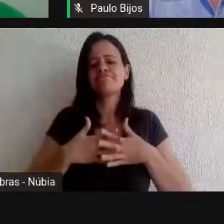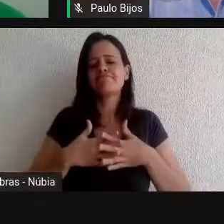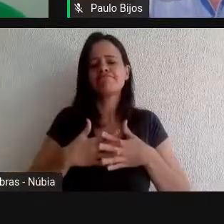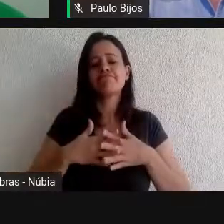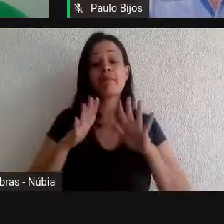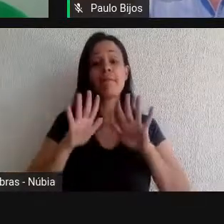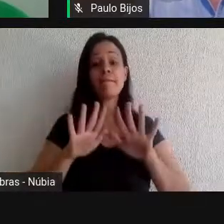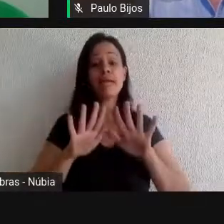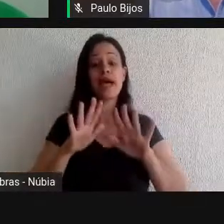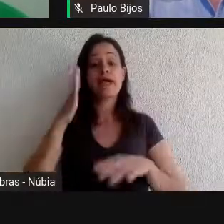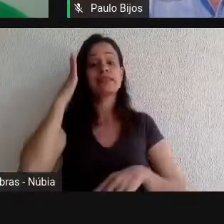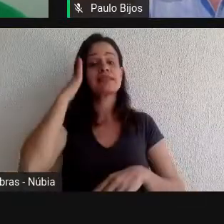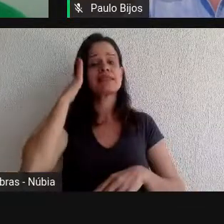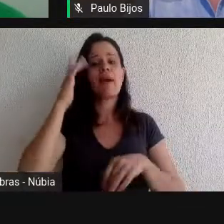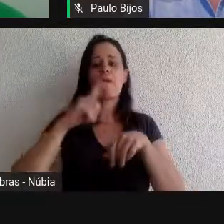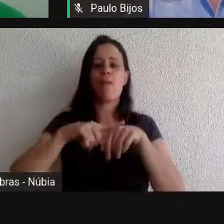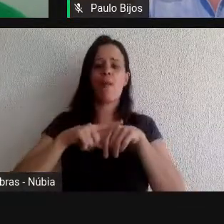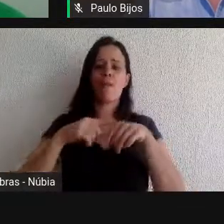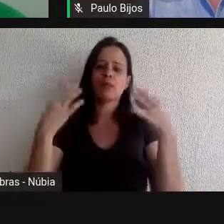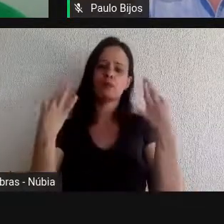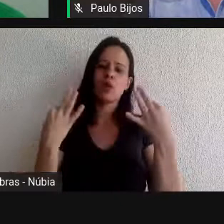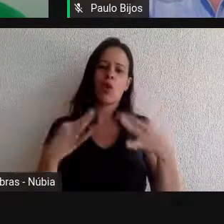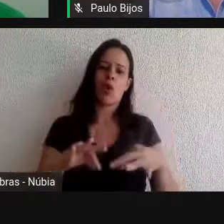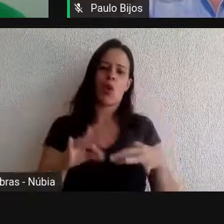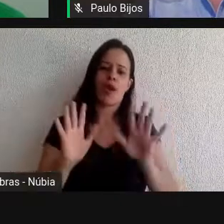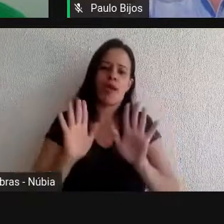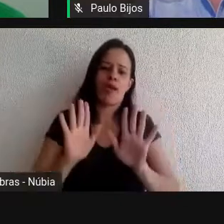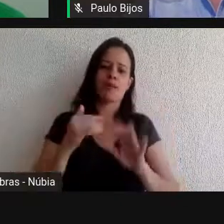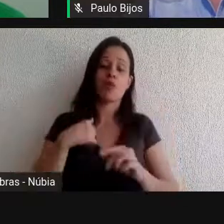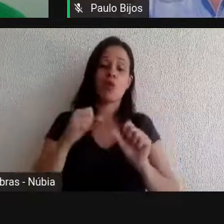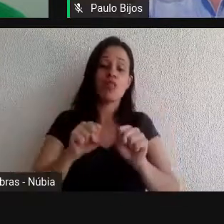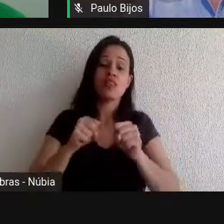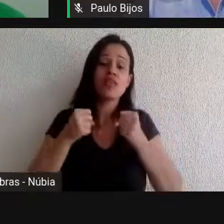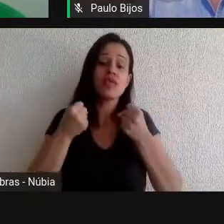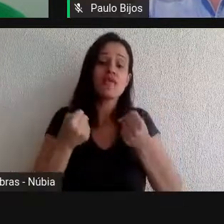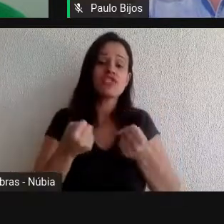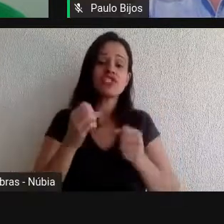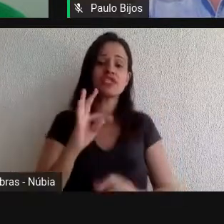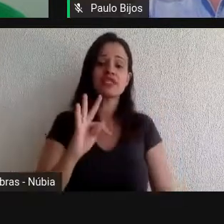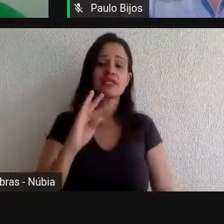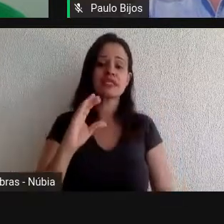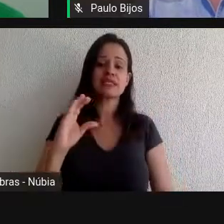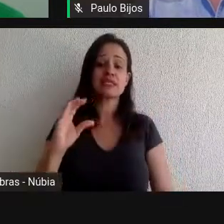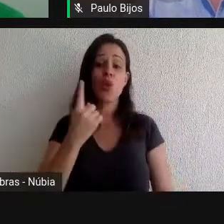no momento correto. Eu defendi o TCC no